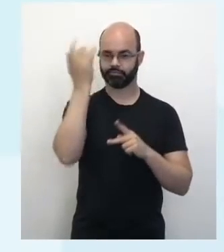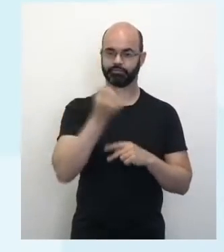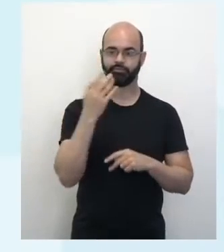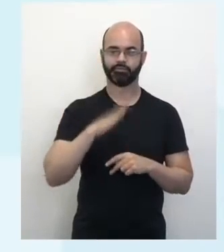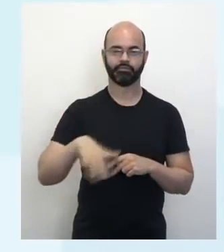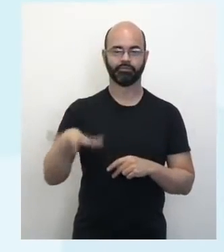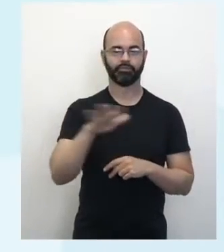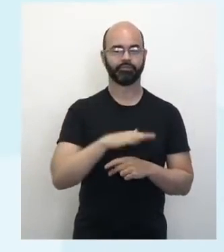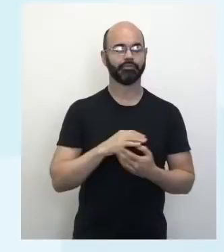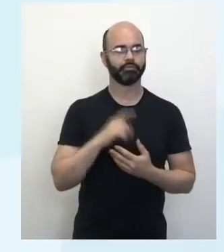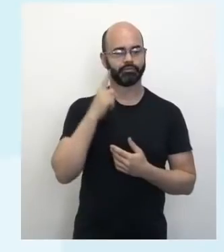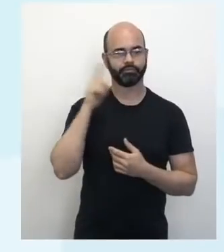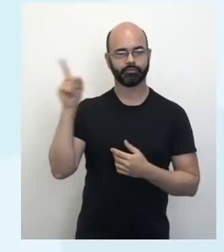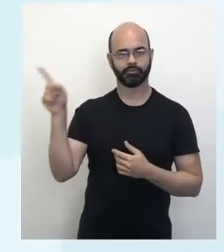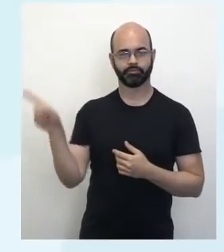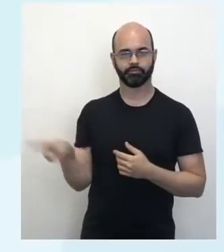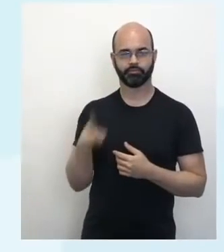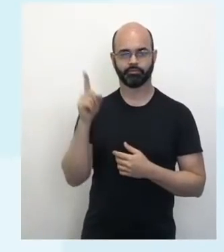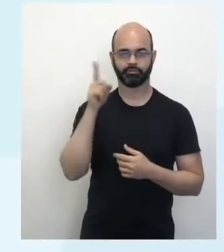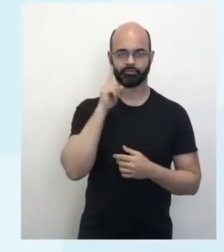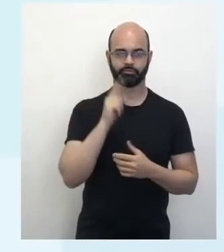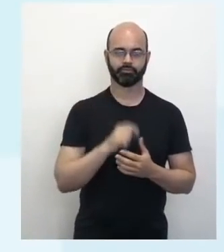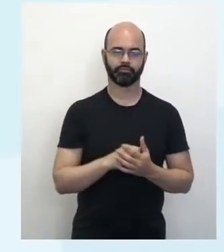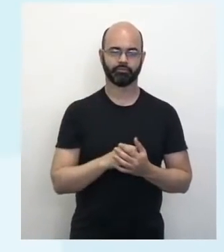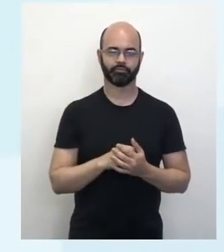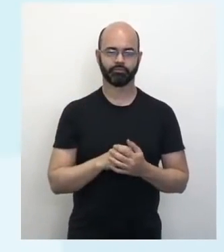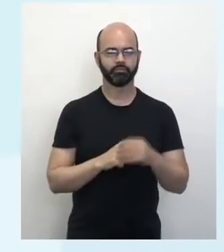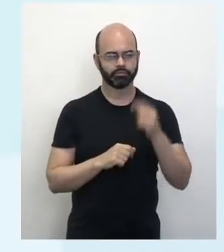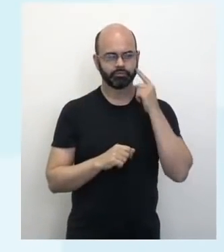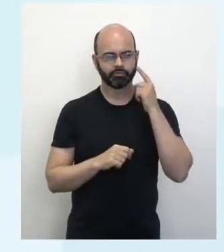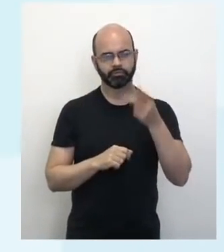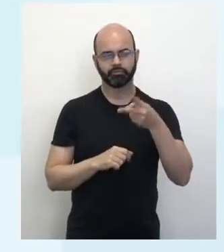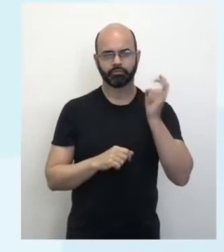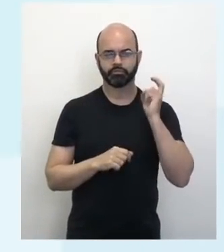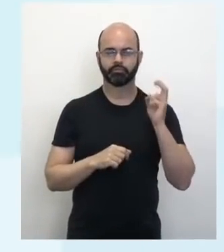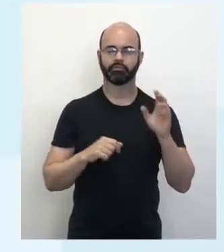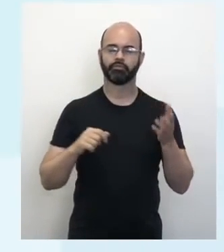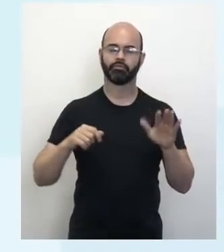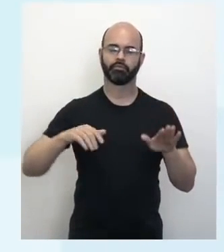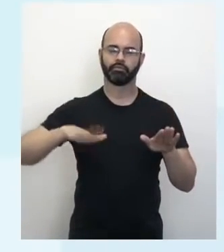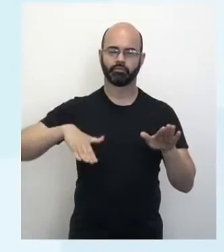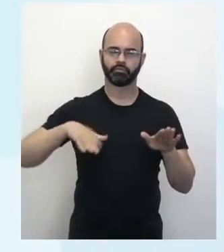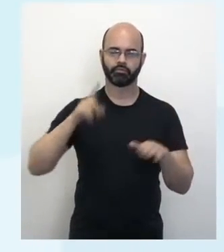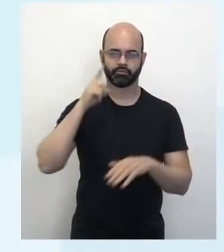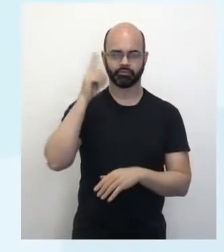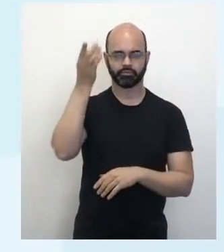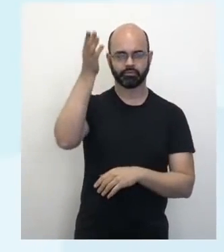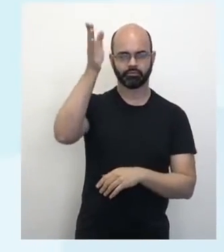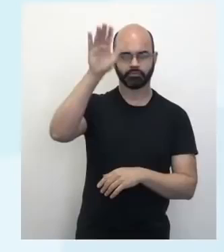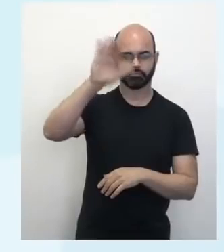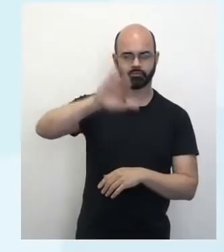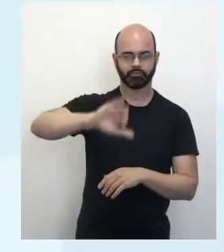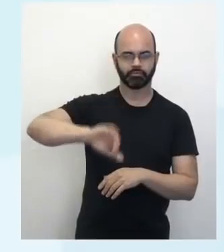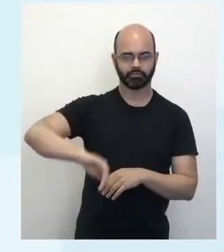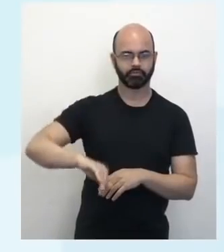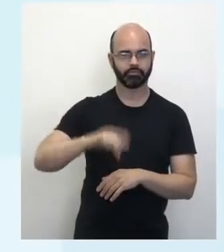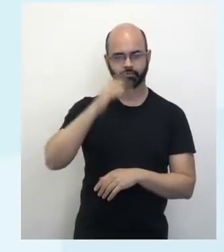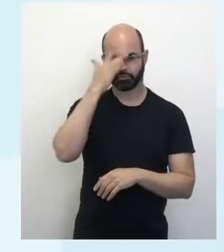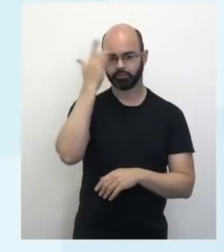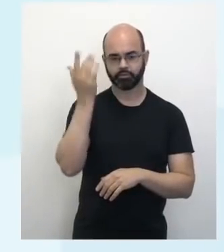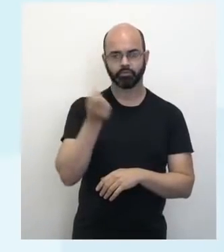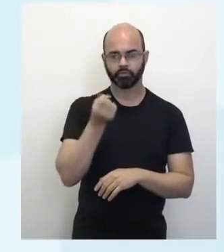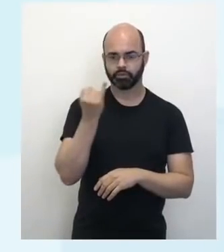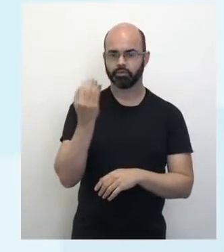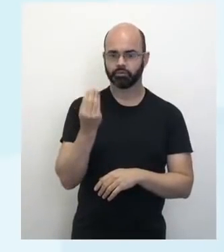uma boa distribuição. Veja que na área litorânea, né, tem uma porcentagem boa de população indígena, e no interior, principalmente na